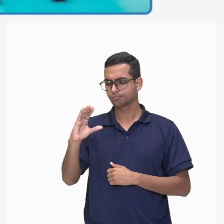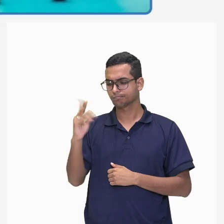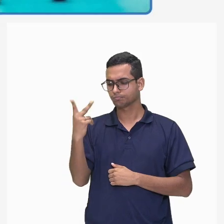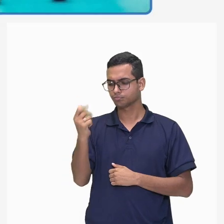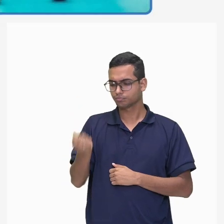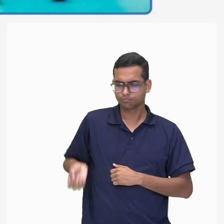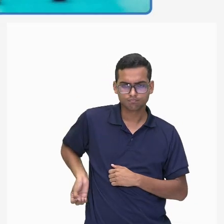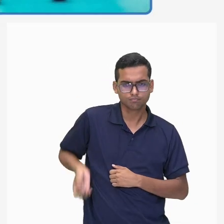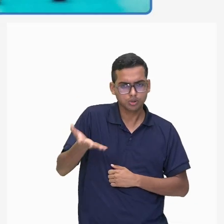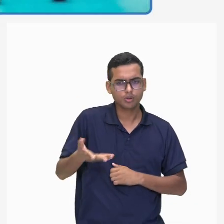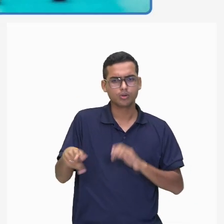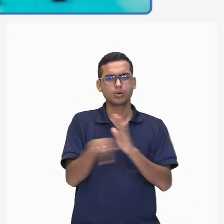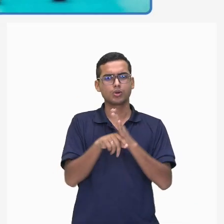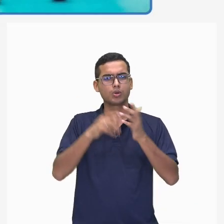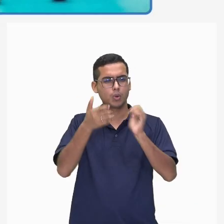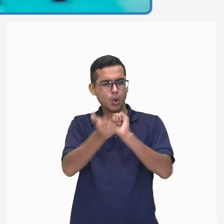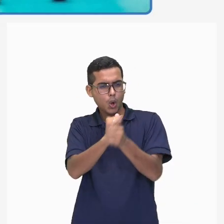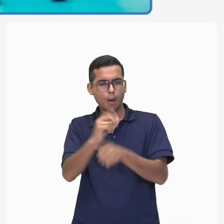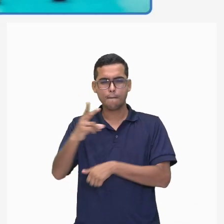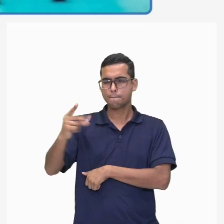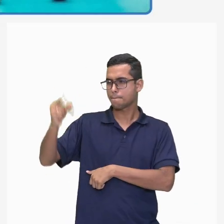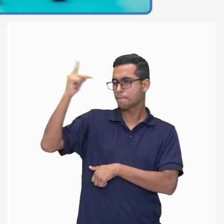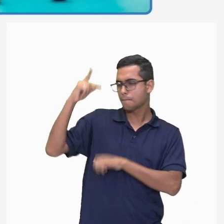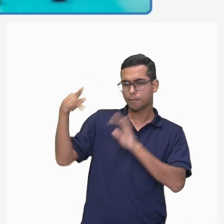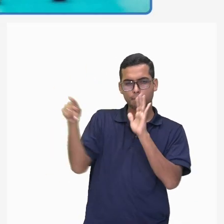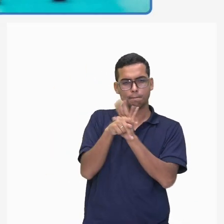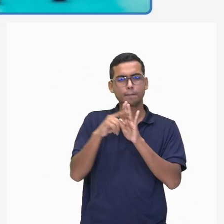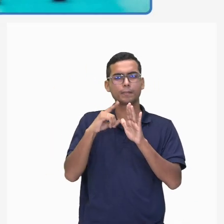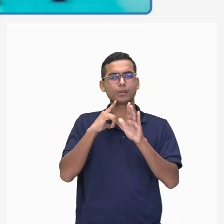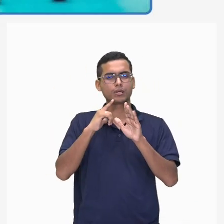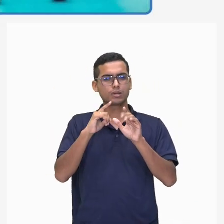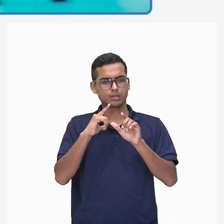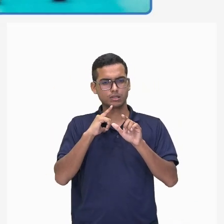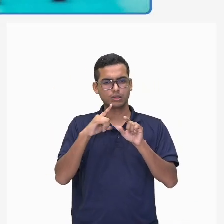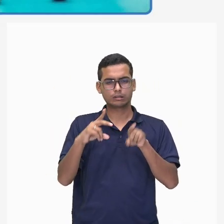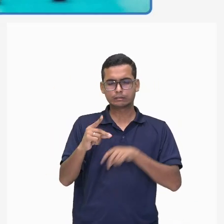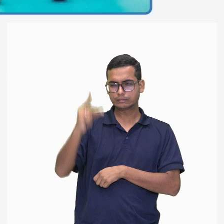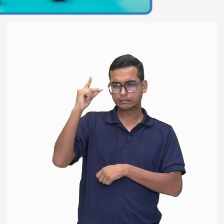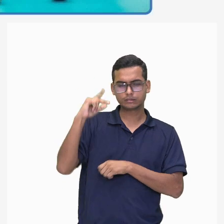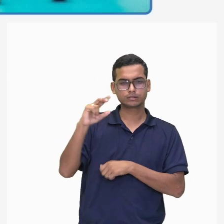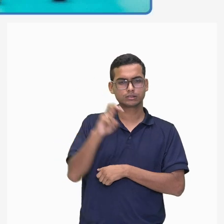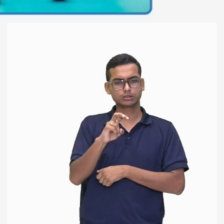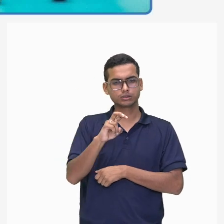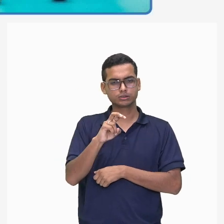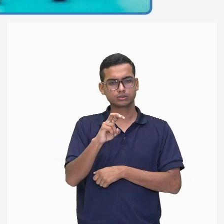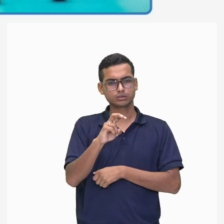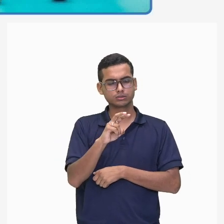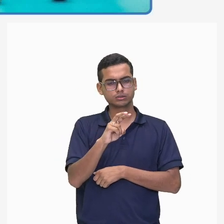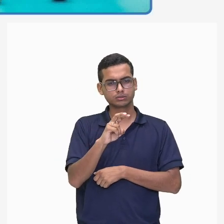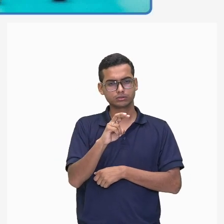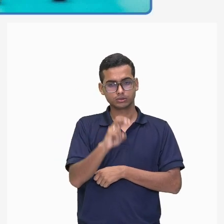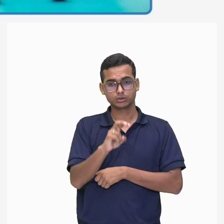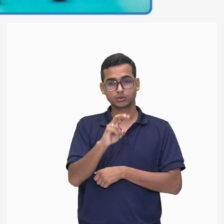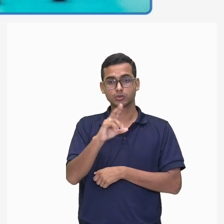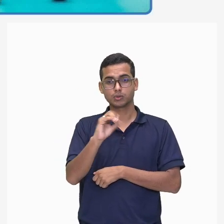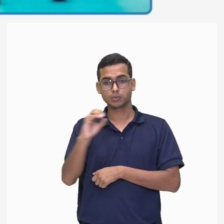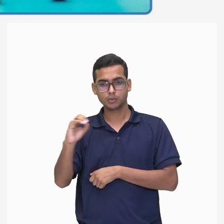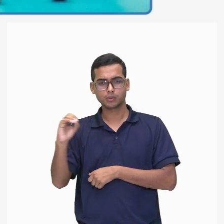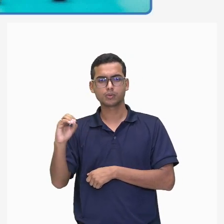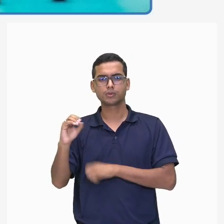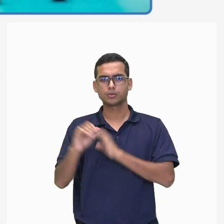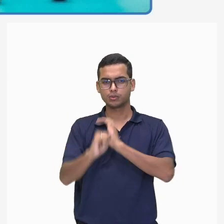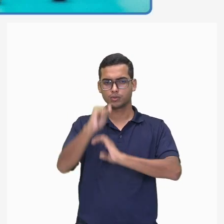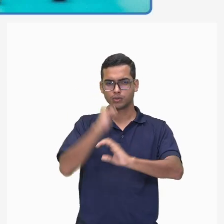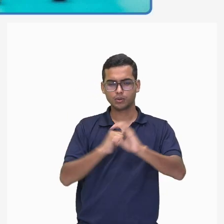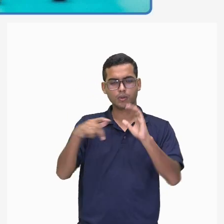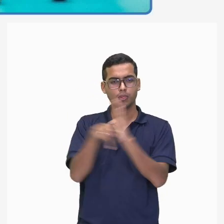mais antigos do mundo, com registros que remontam a 5.200 a.C. E nos Jogos Paralímpicos, a bocha é uma